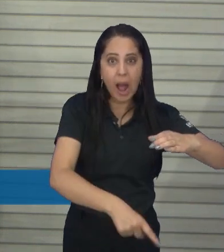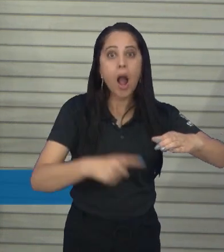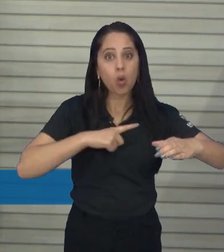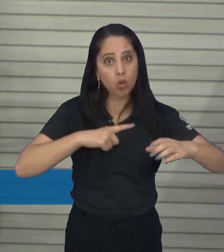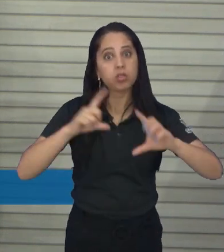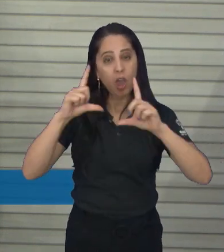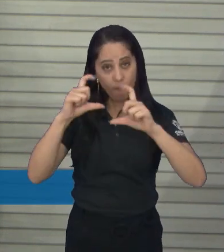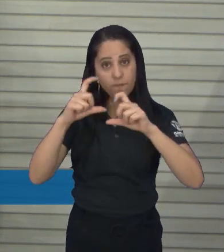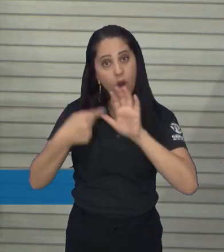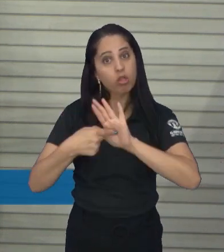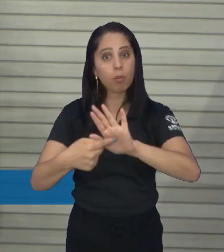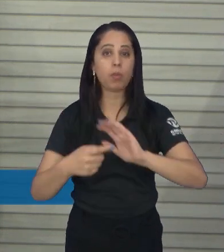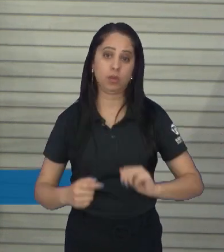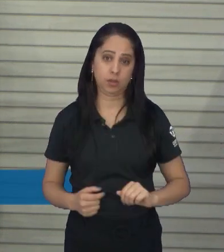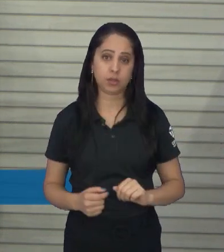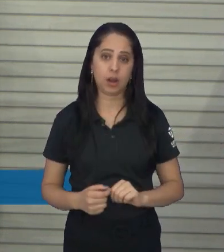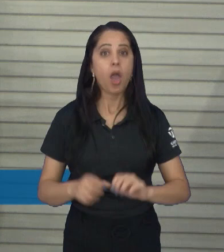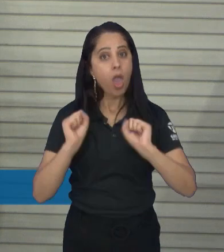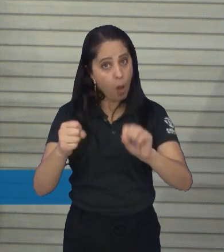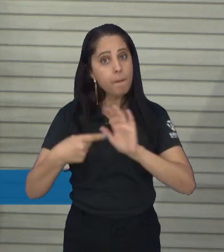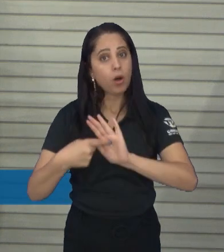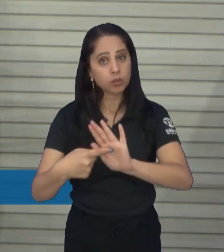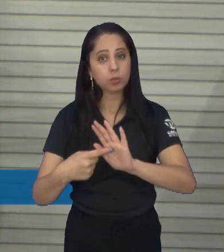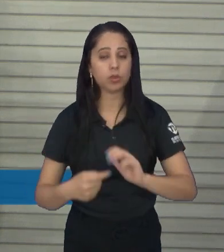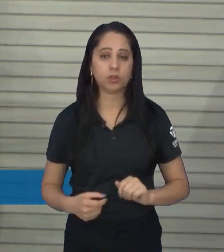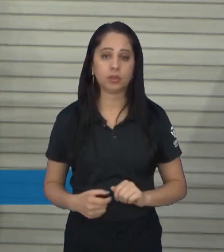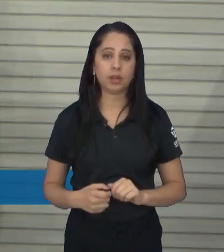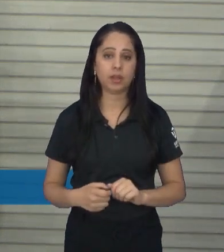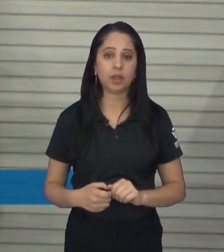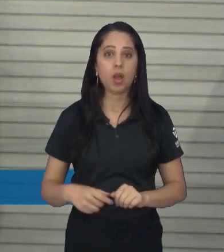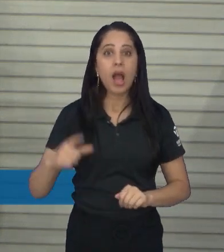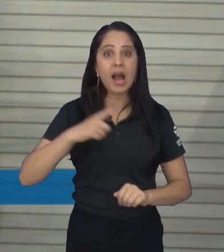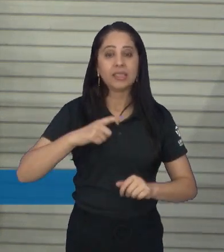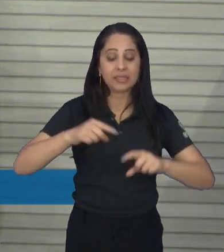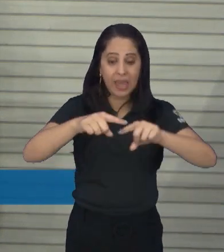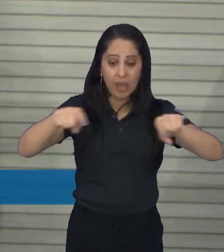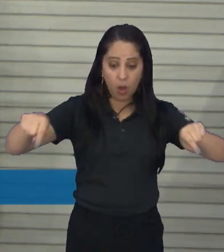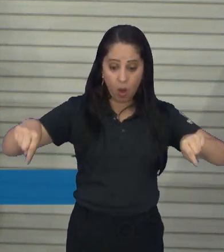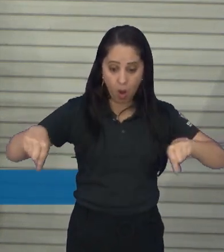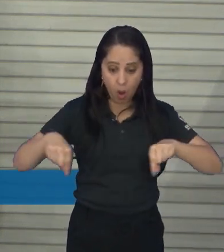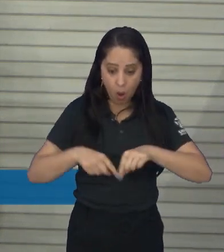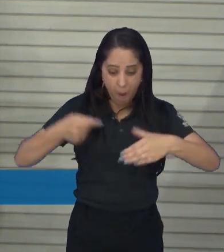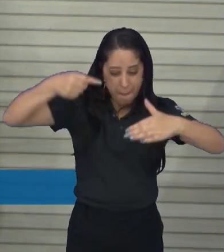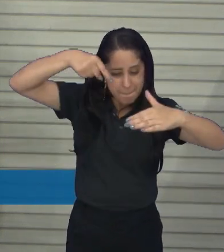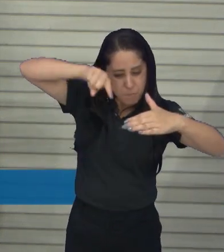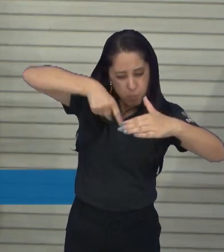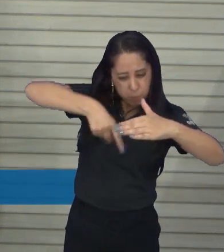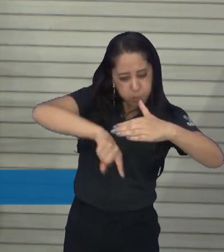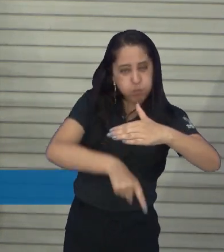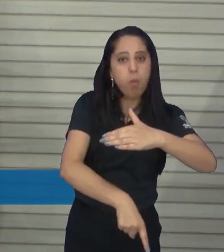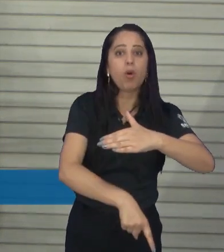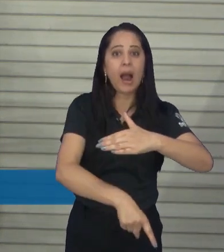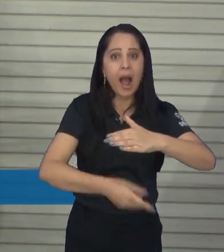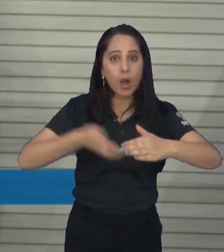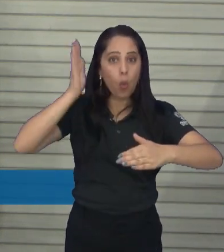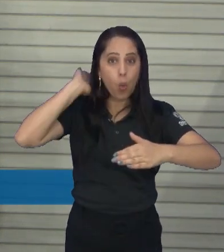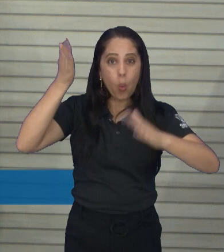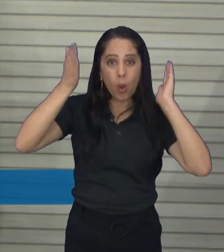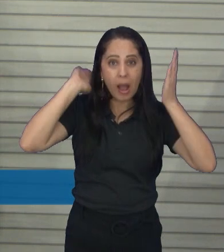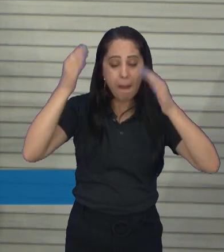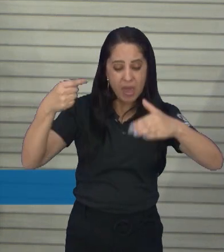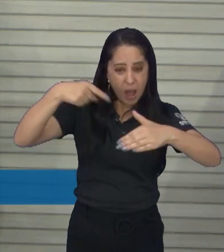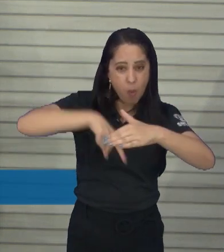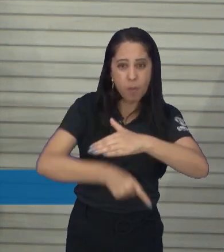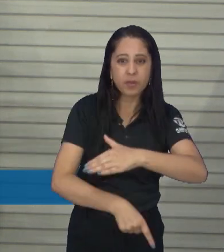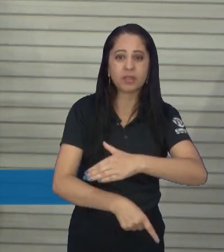é que não pode mostrar ali mas eu posso mostrar para quem quiser cabe um caminhão dentro daquela pedra tá ali o Morais que foi lá e viu porque foi